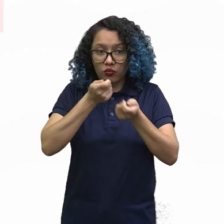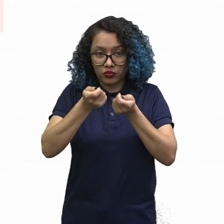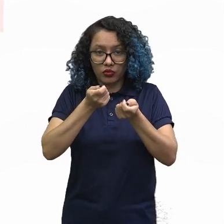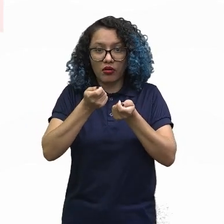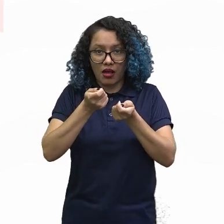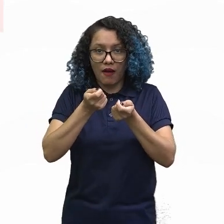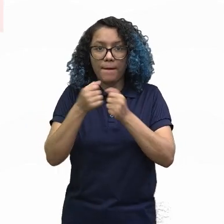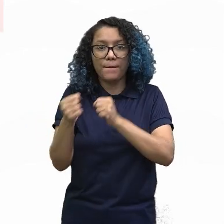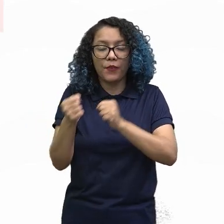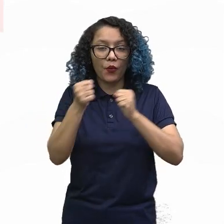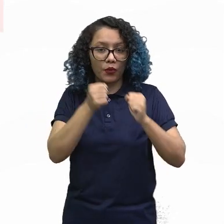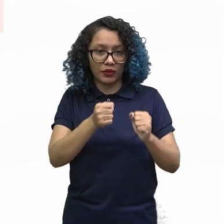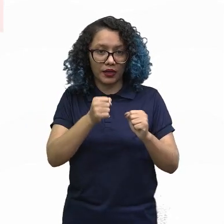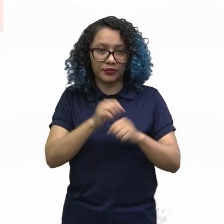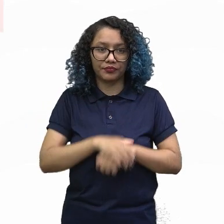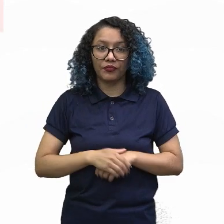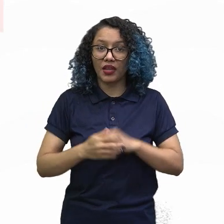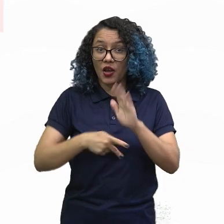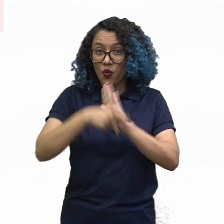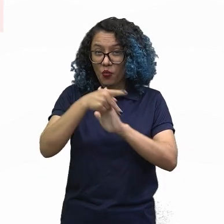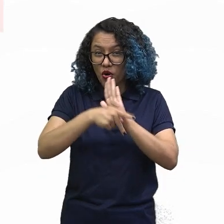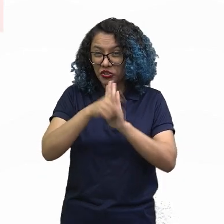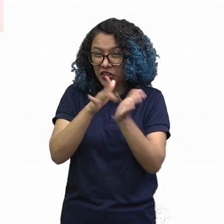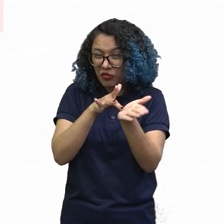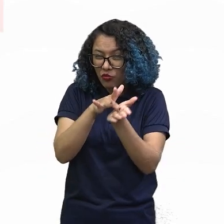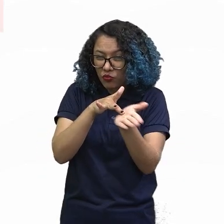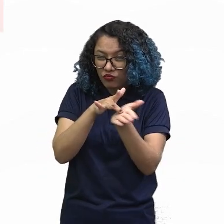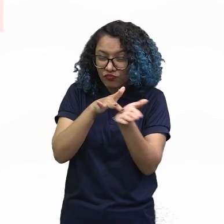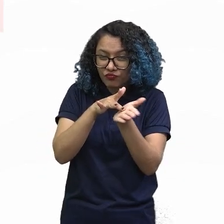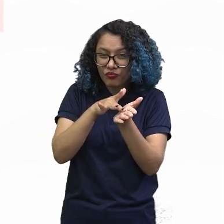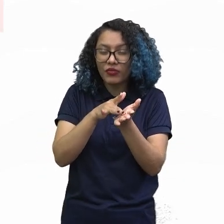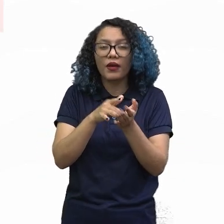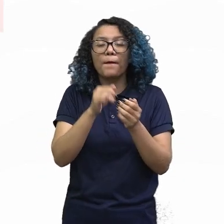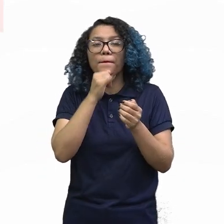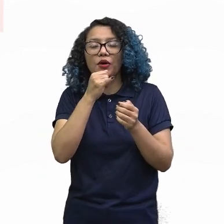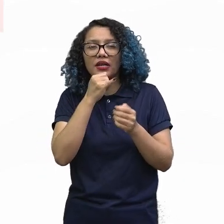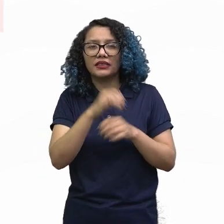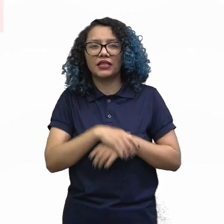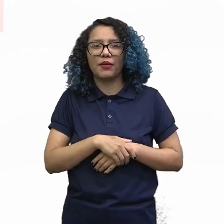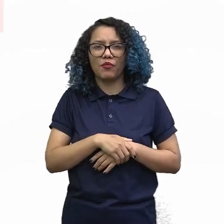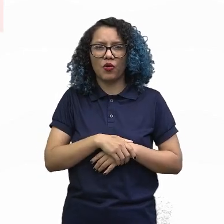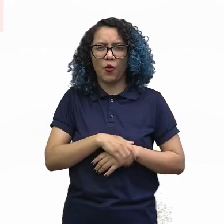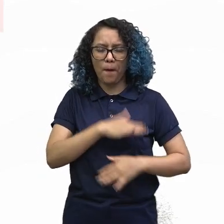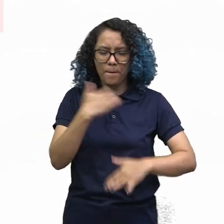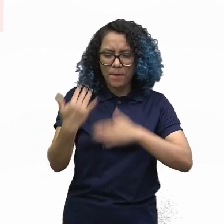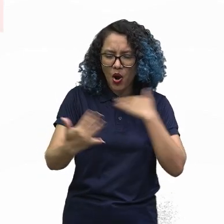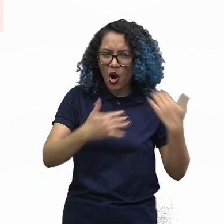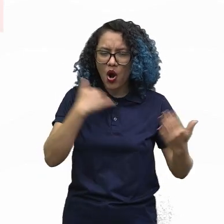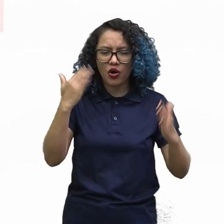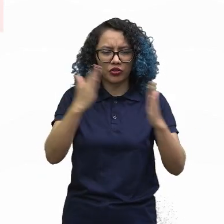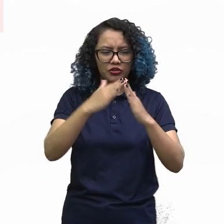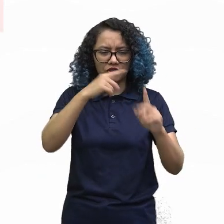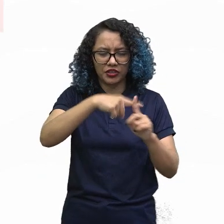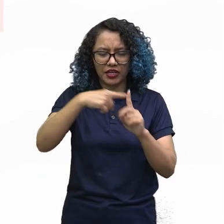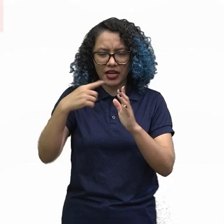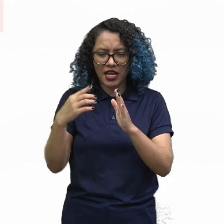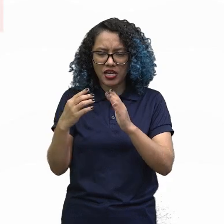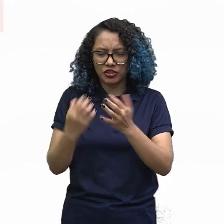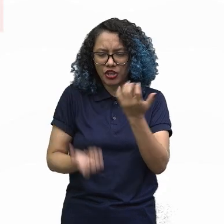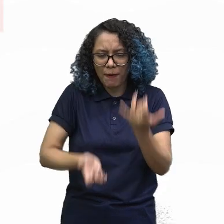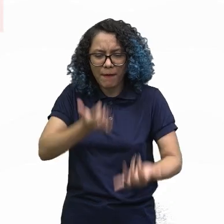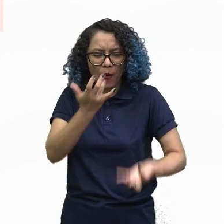um plano suposto, né, que previa massacres e incêndio às igrejas, né?